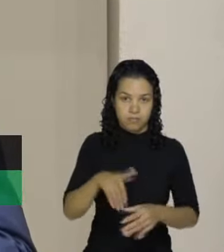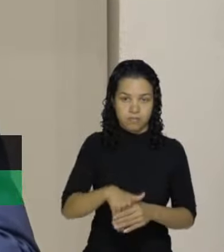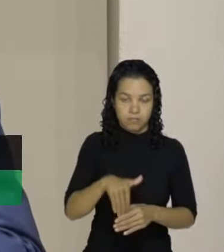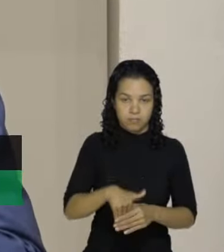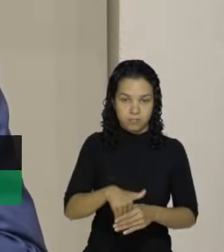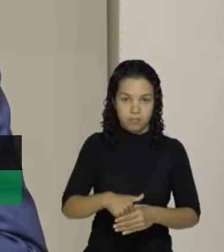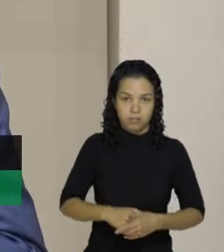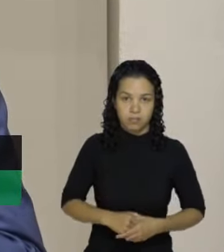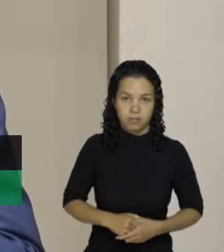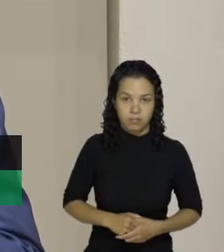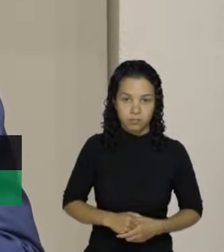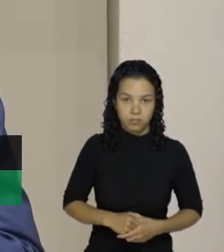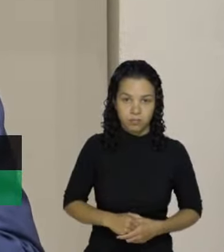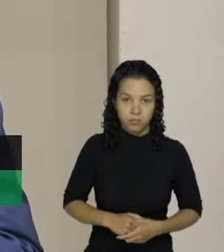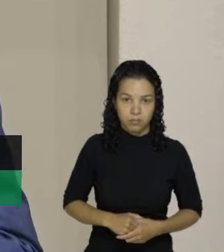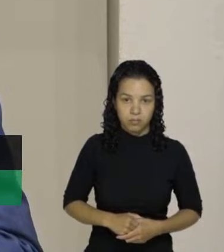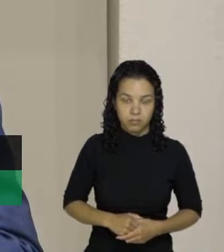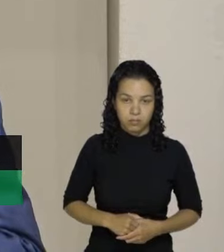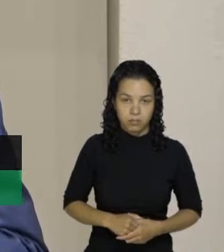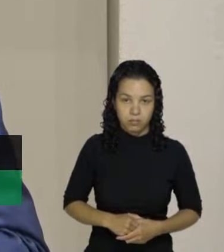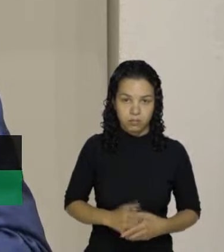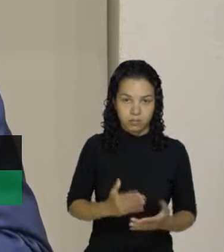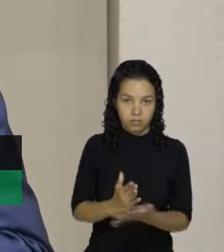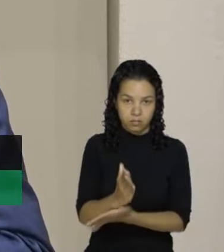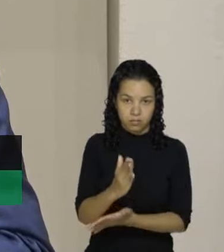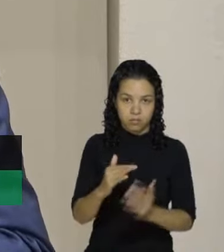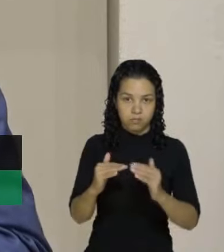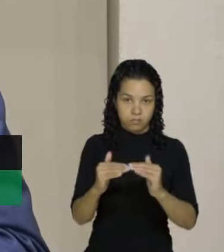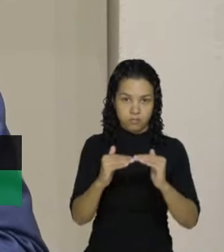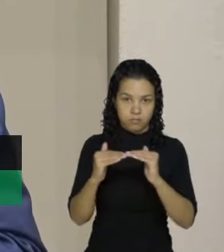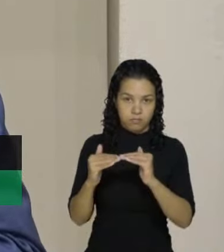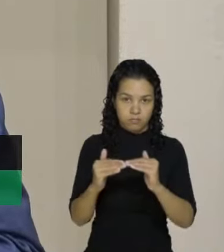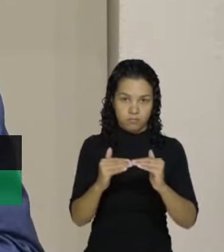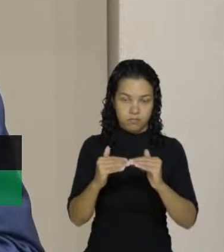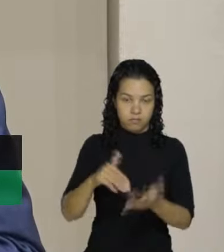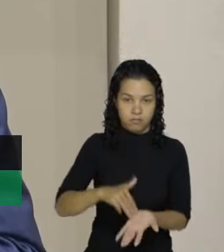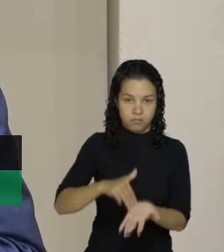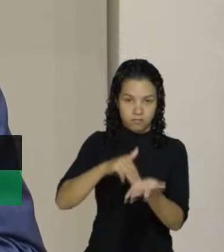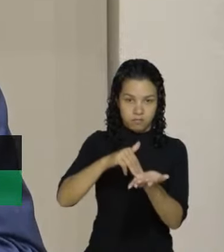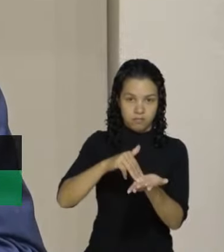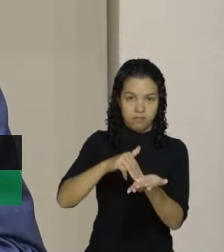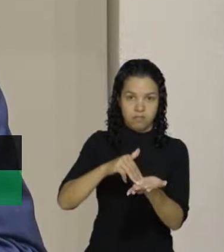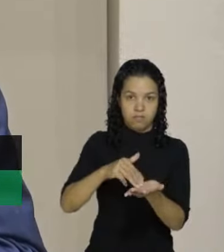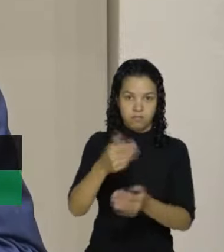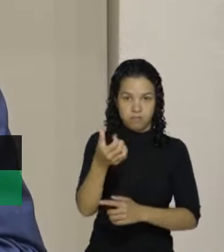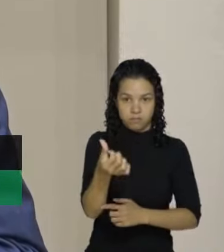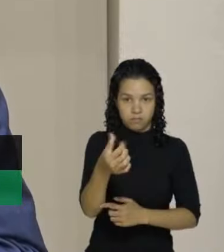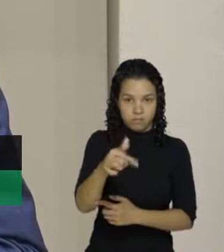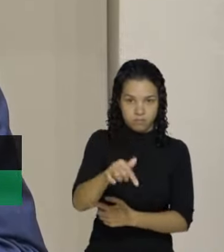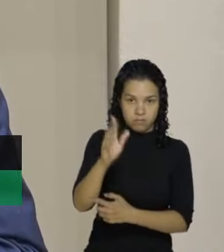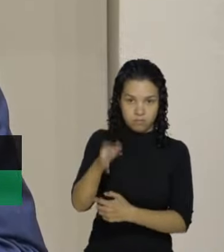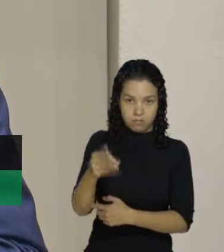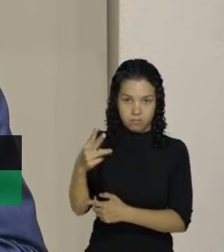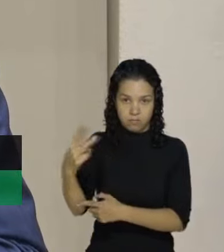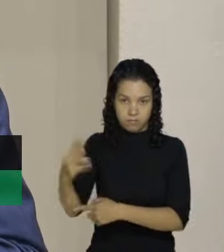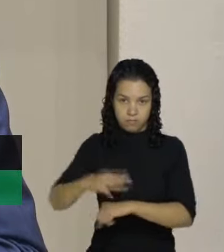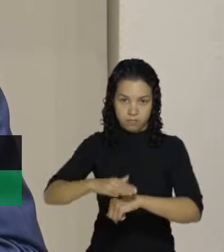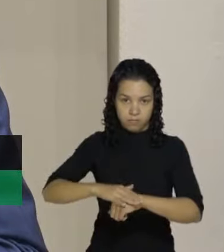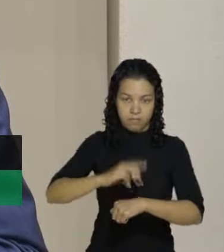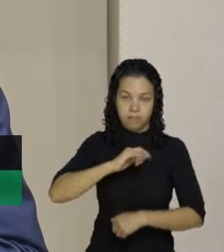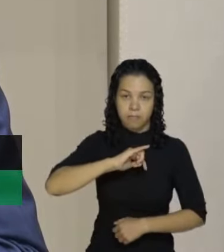deputados que aprovam permaneçam como se encontram. Aprovado por unanimidade. Moções. Moção 67/2023, autoria deputado